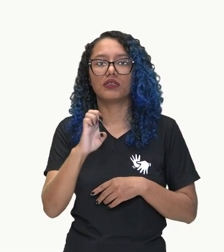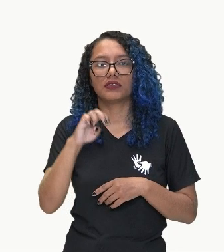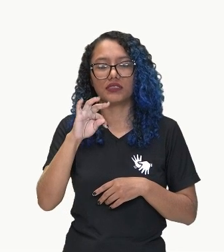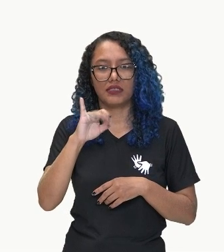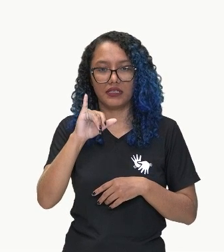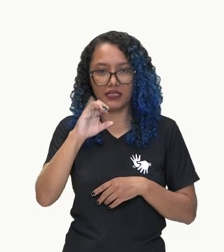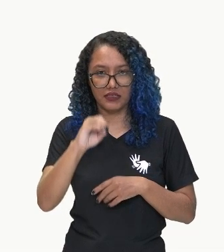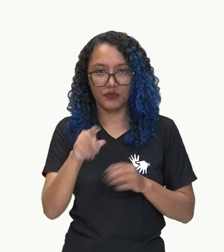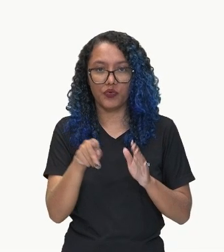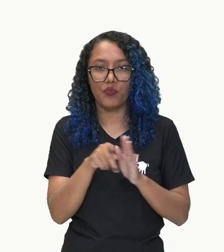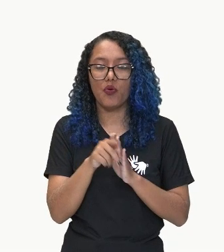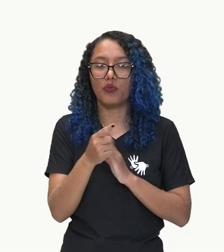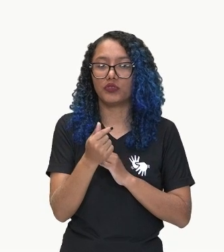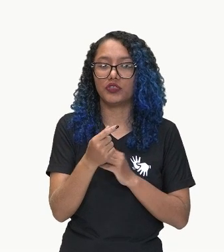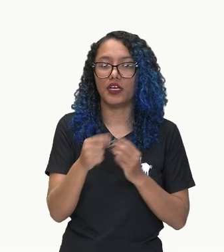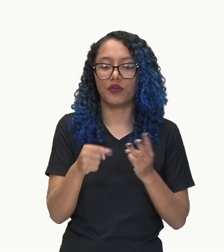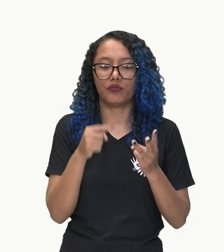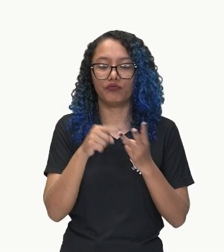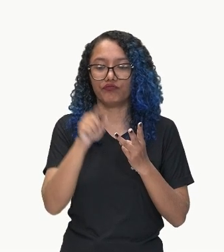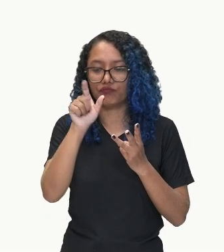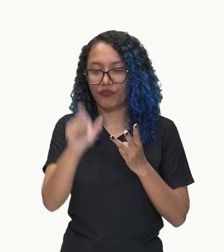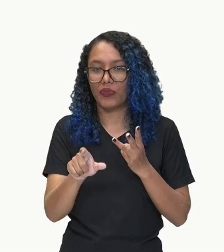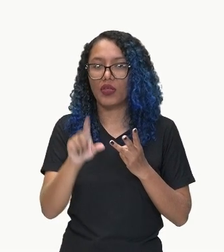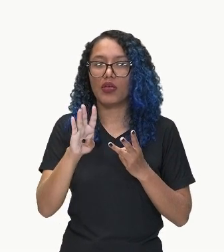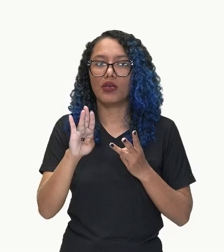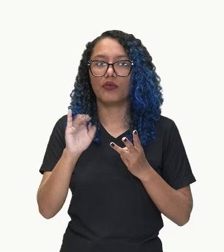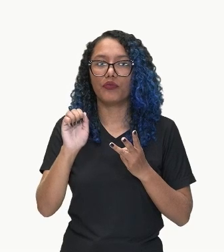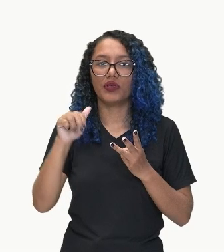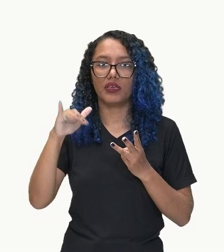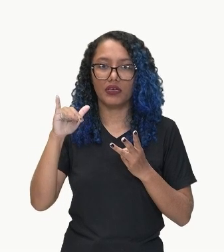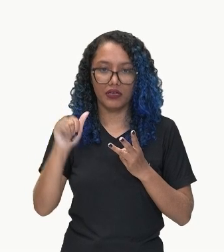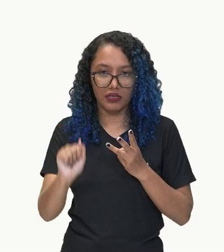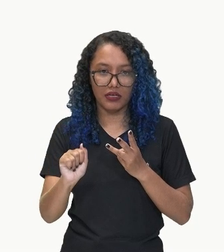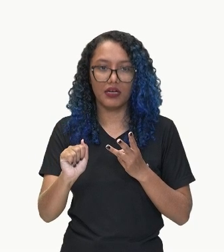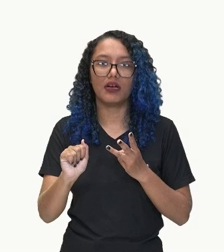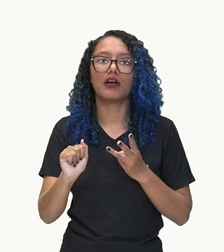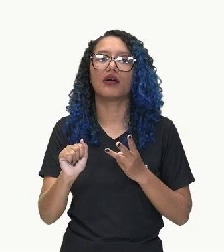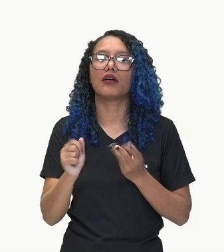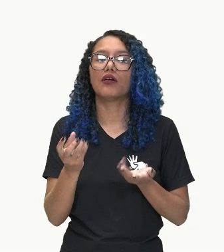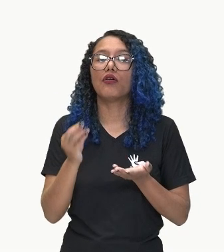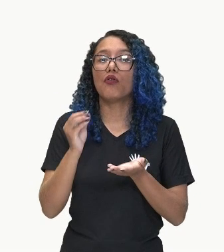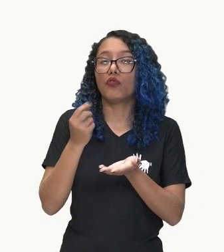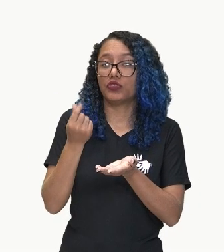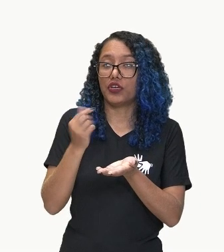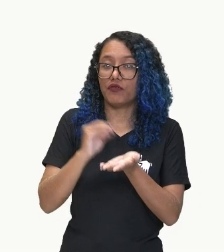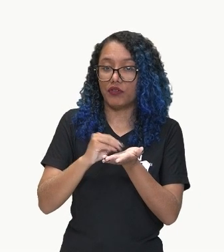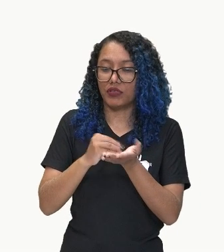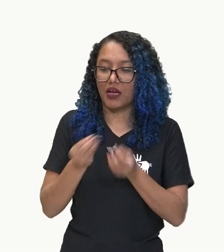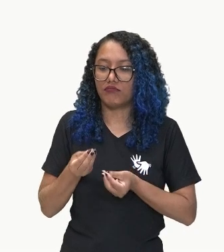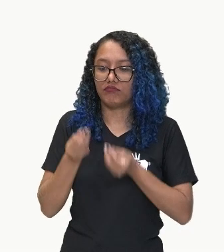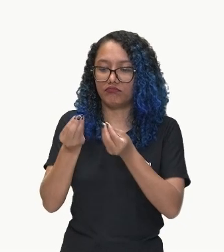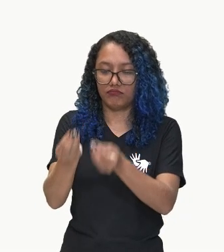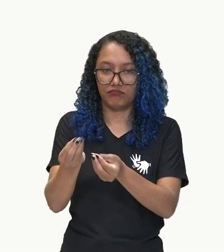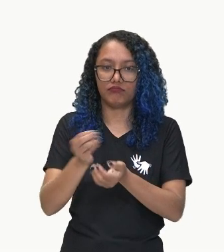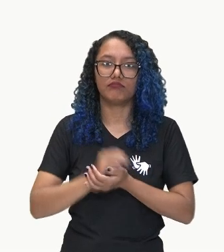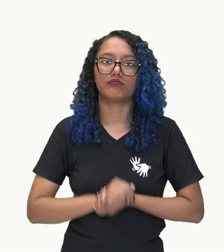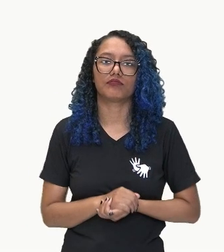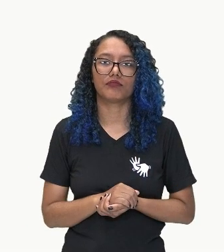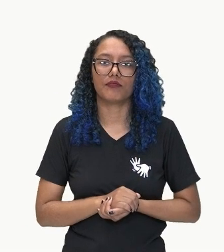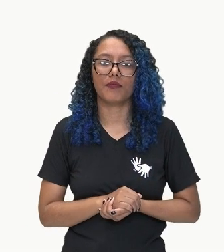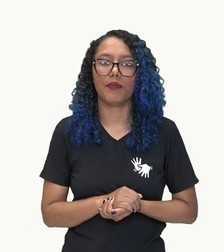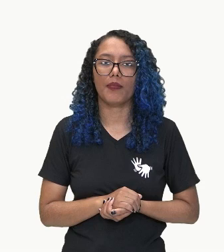Bianca recebeu o restante. Então, já que nós fizemos a primeira leitura, vamos agora fazer destacando aí